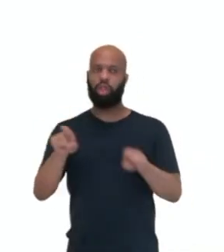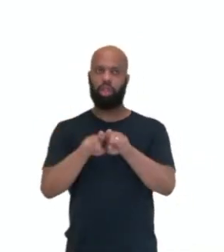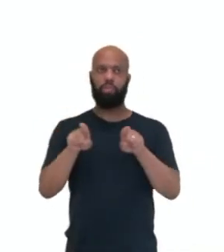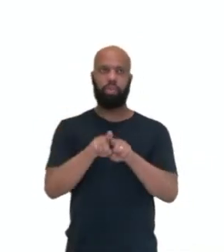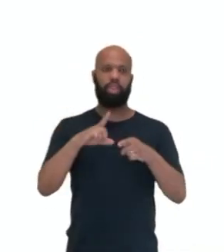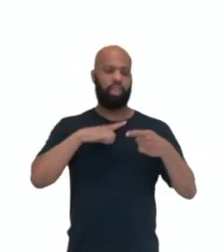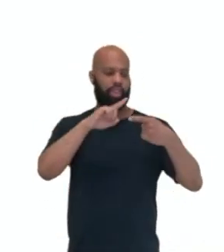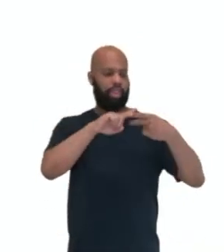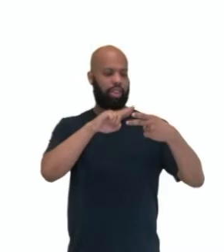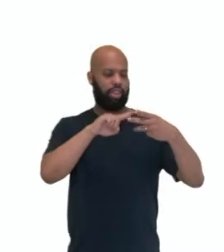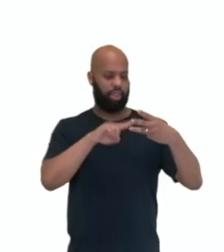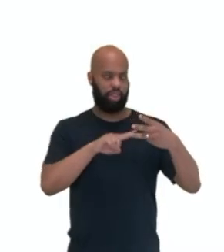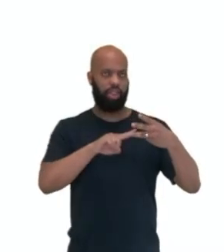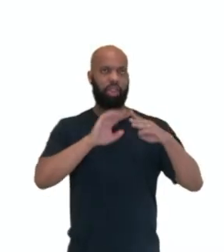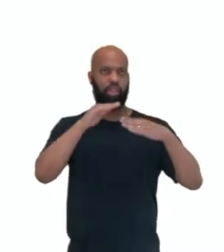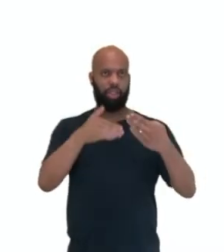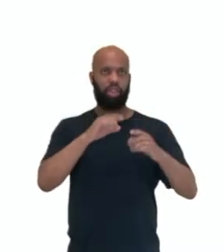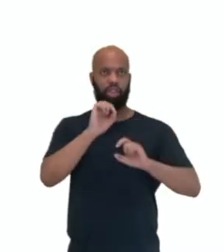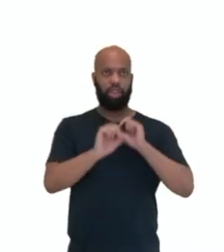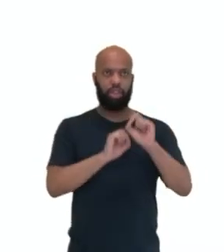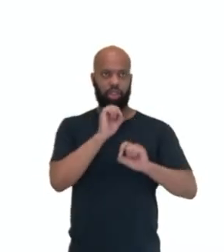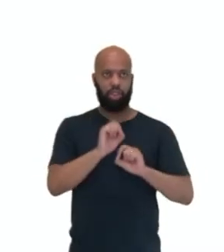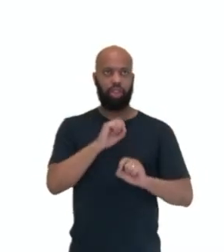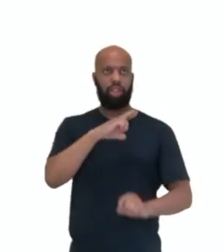3 categorias: